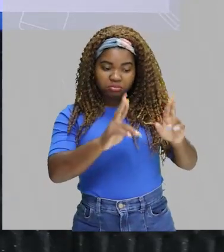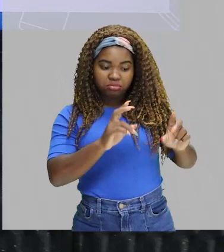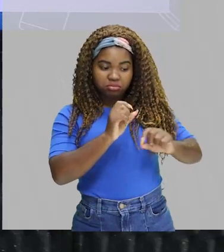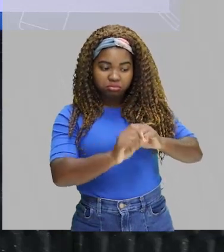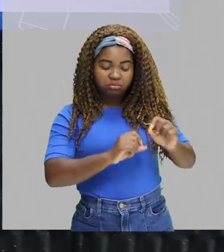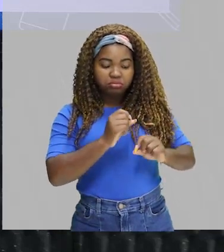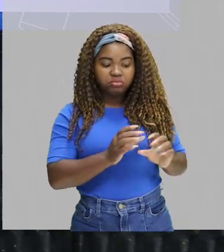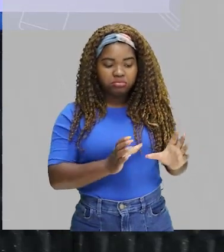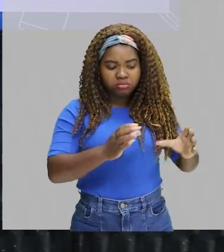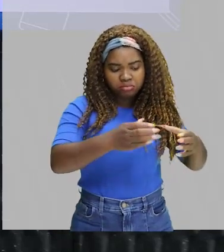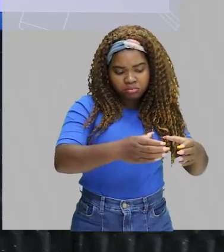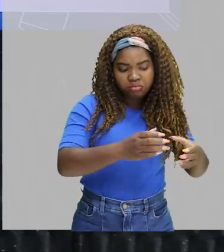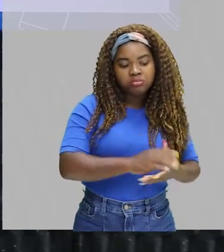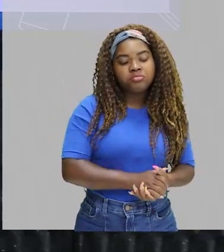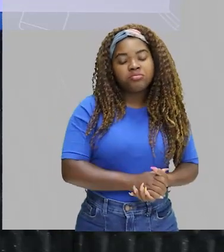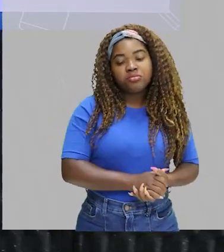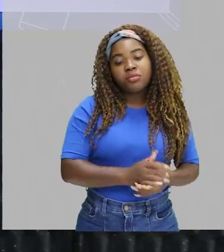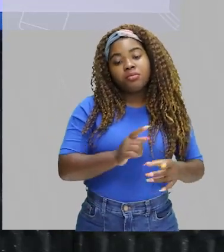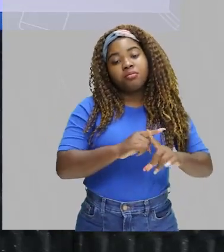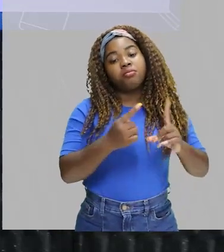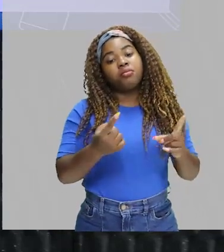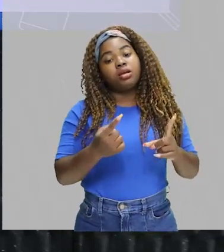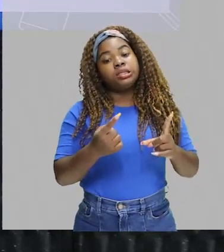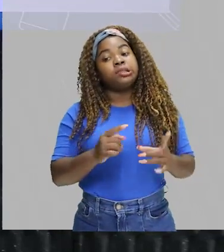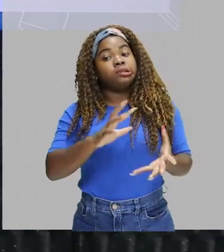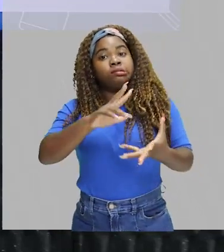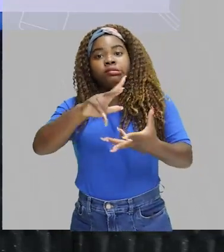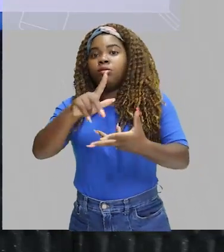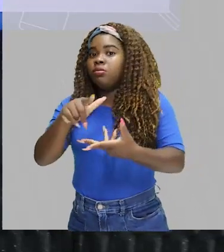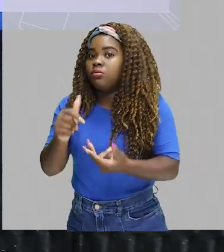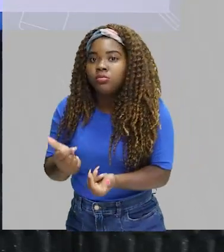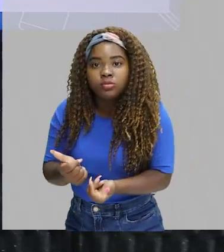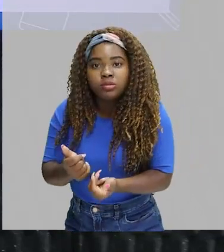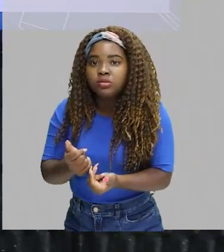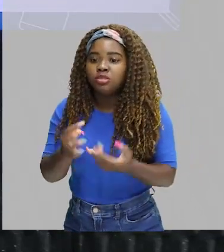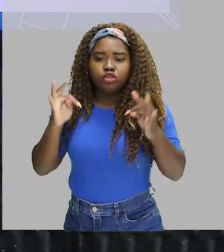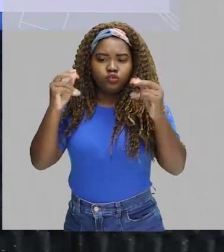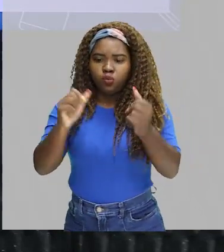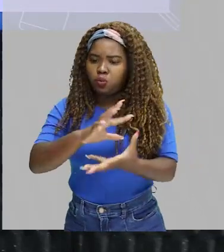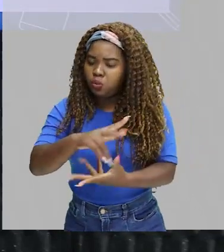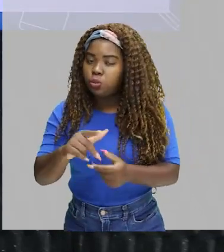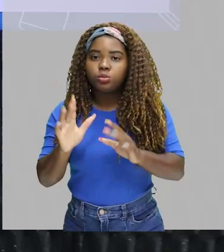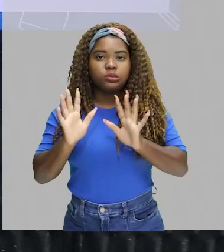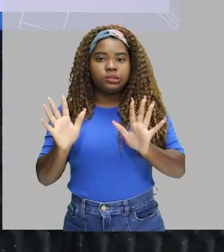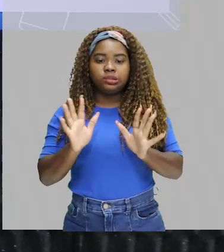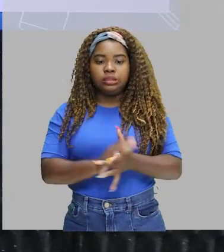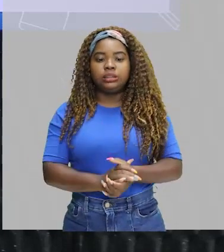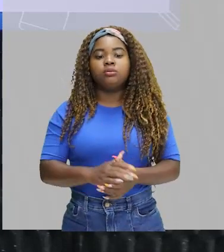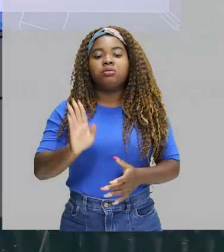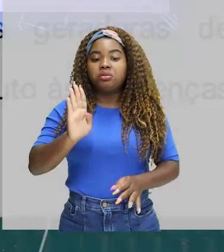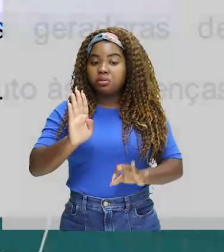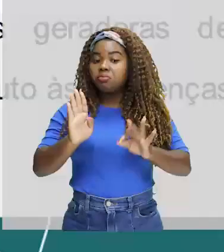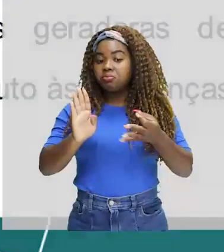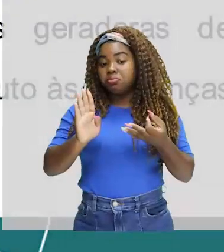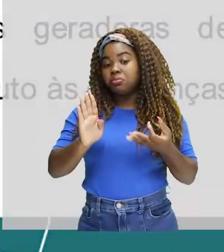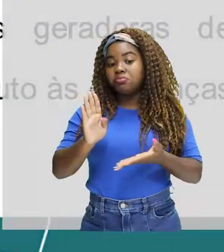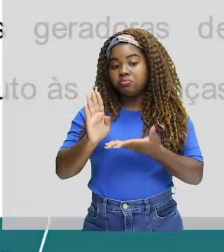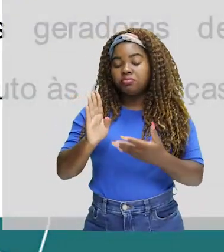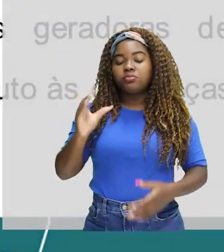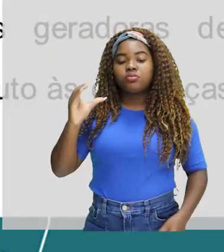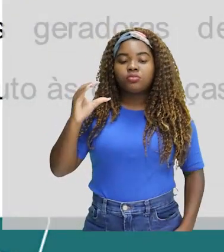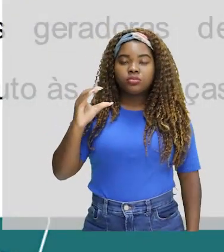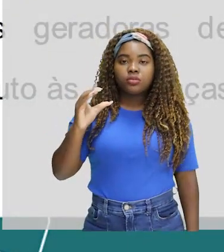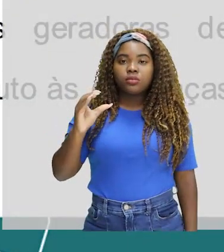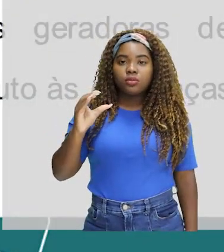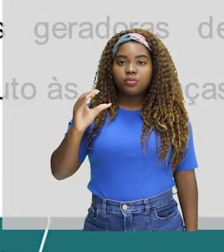obviamente, o maior número de pessoas, mas não é universal. Tá? Aqui nós temos a letra B bem colocada. Letra